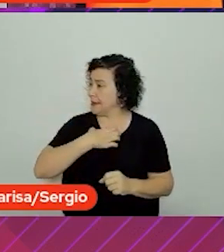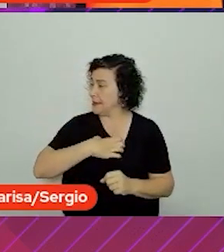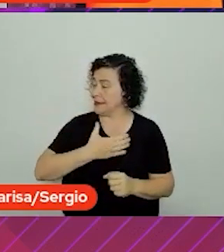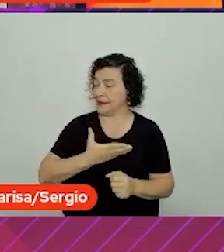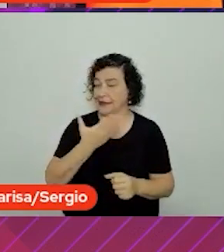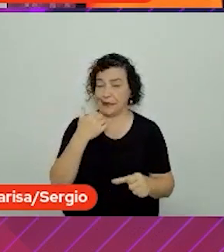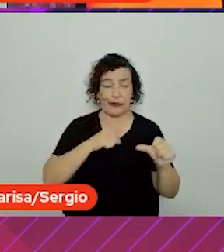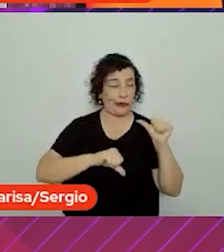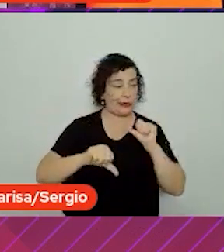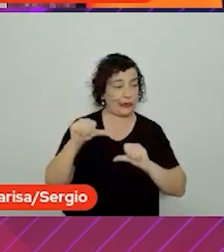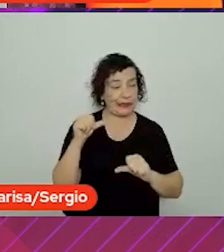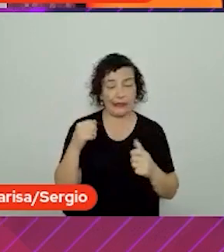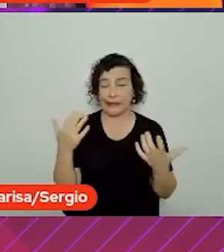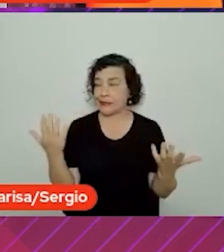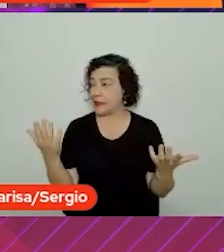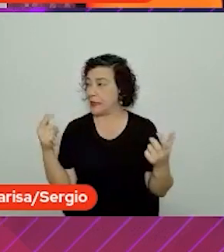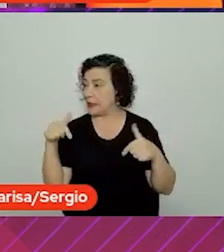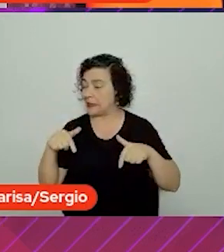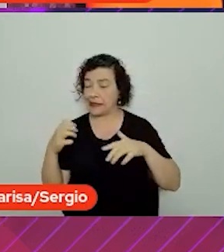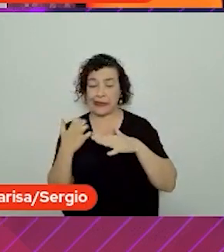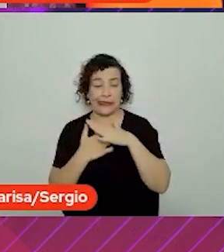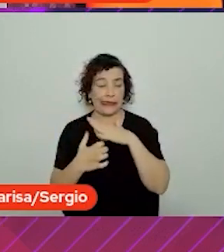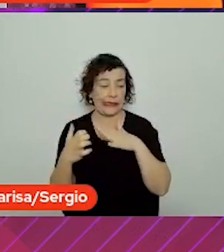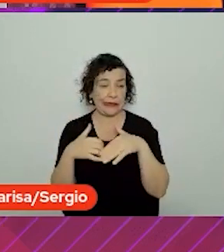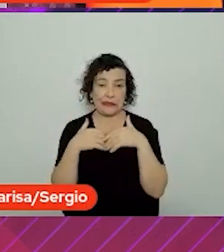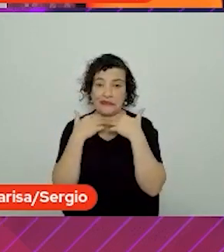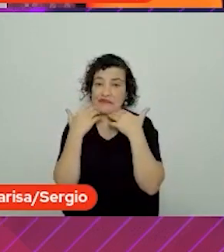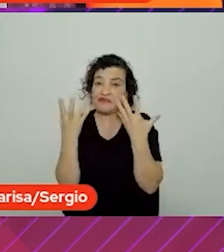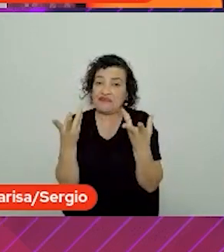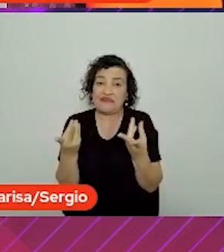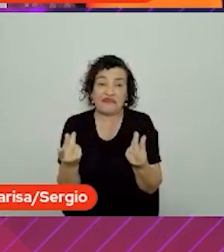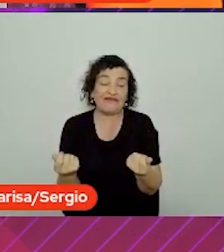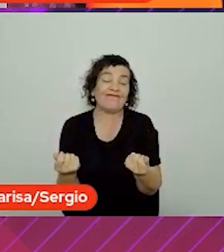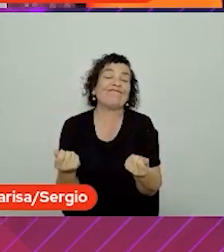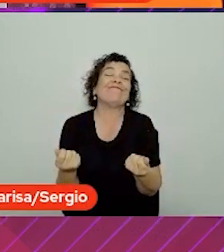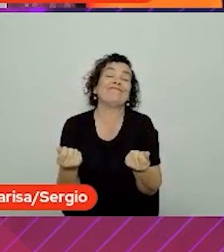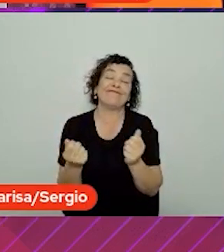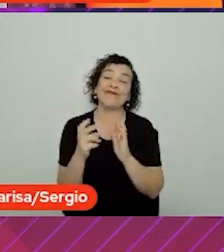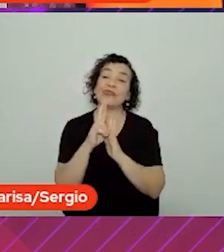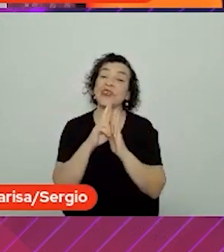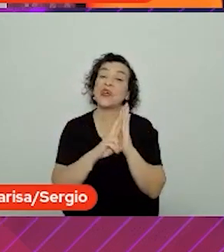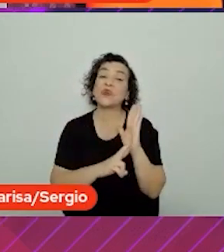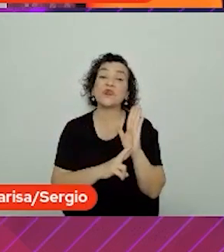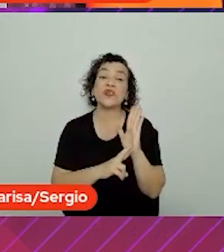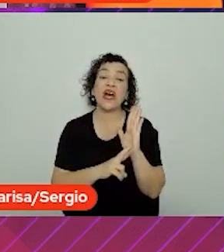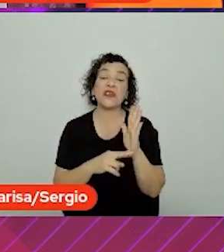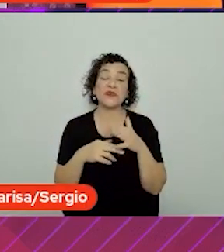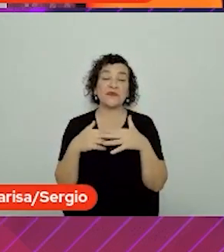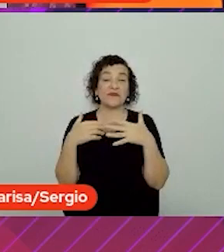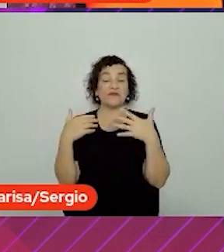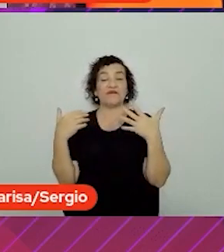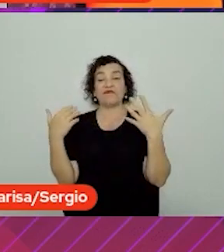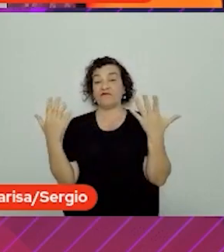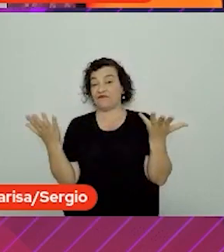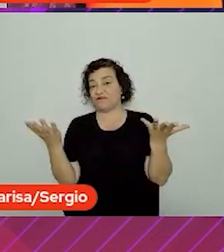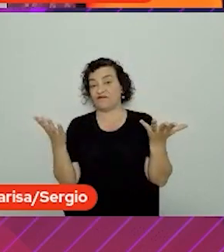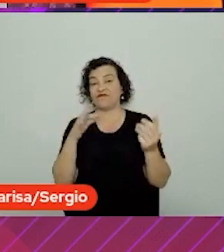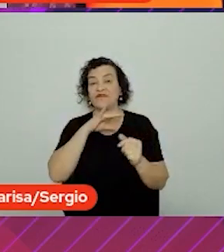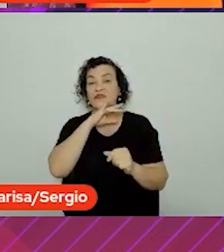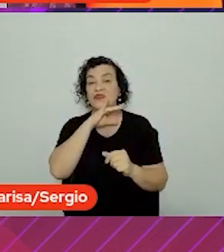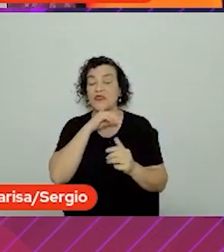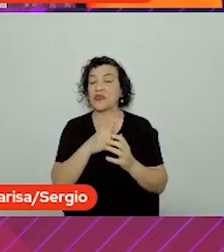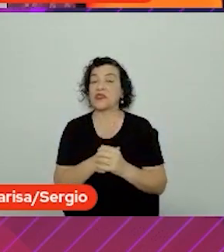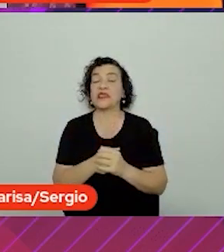quis, revolucionar aqui e nada funcionou". E aí o resultado que a gente vai gerar para o negócio vai ser pífio. As